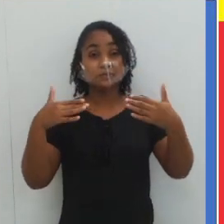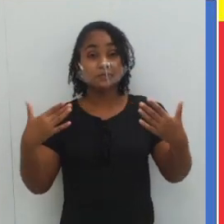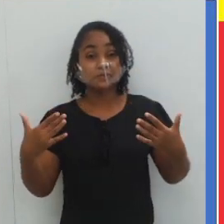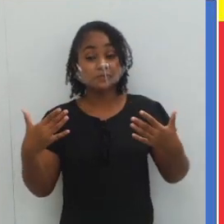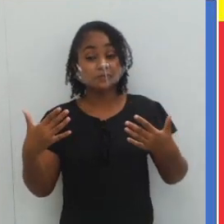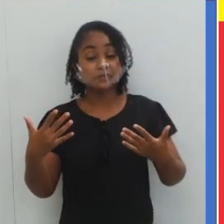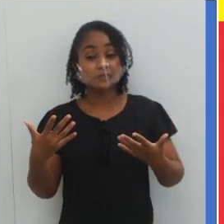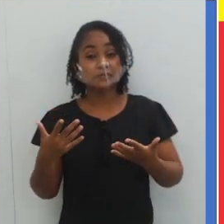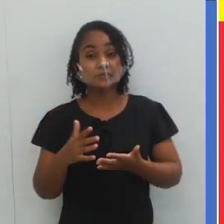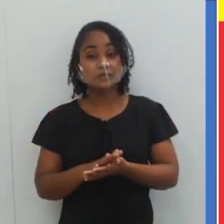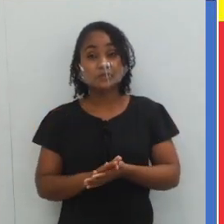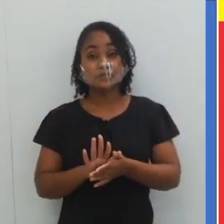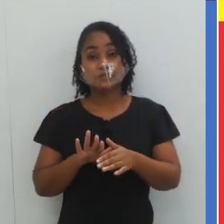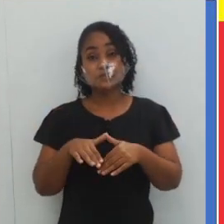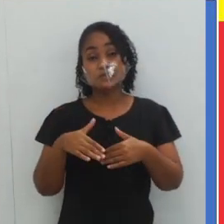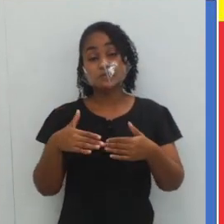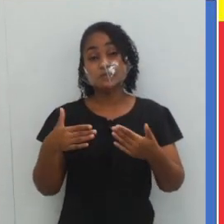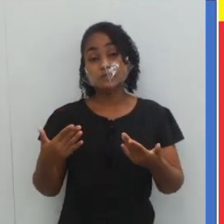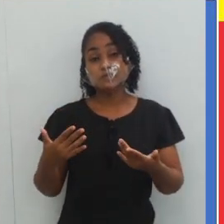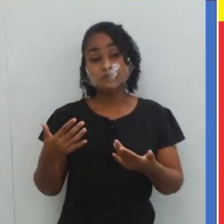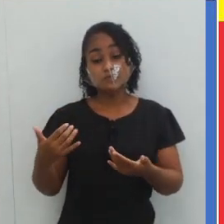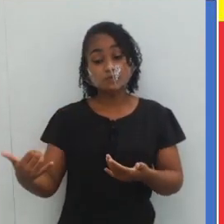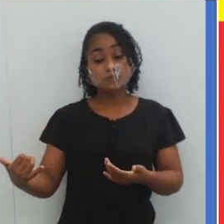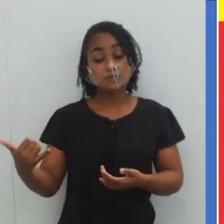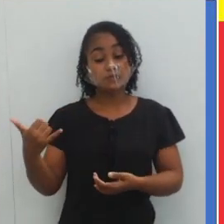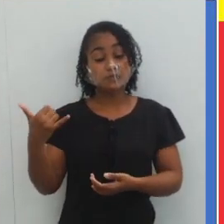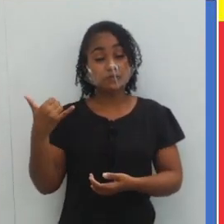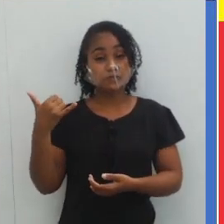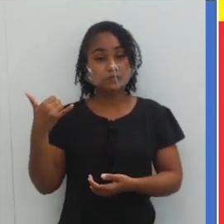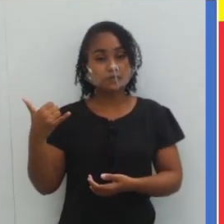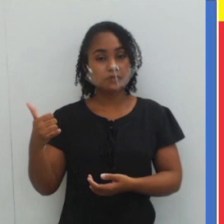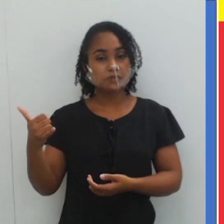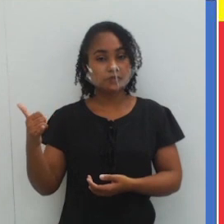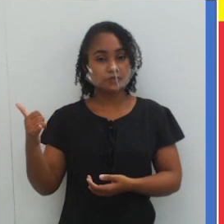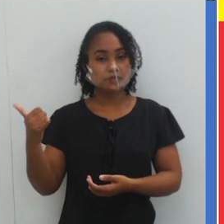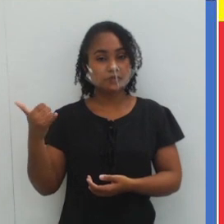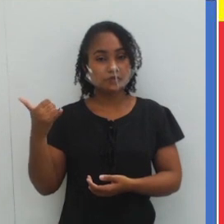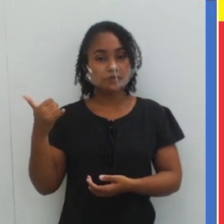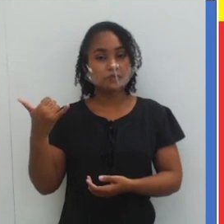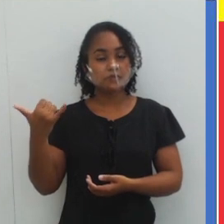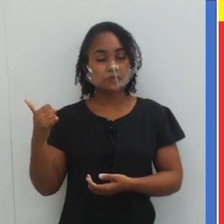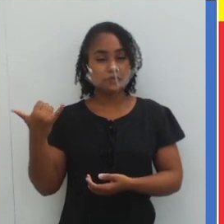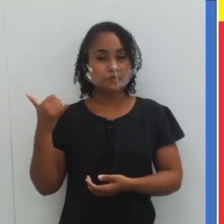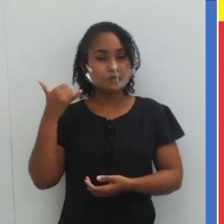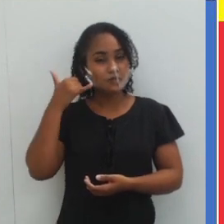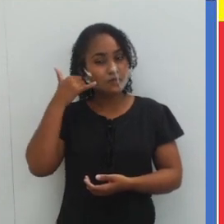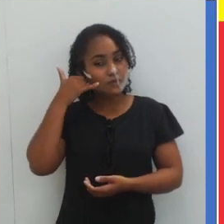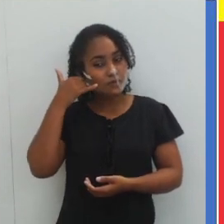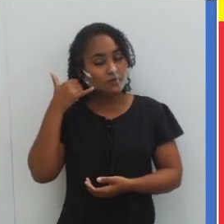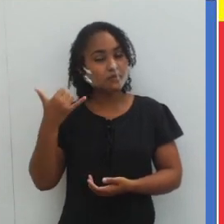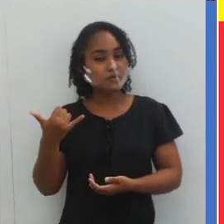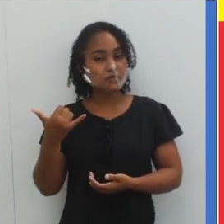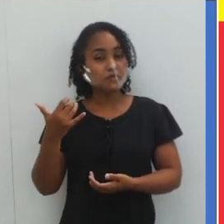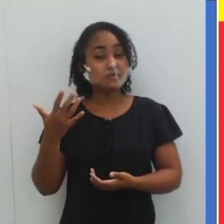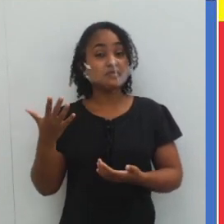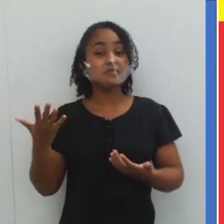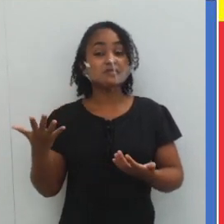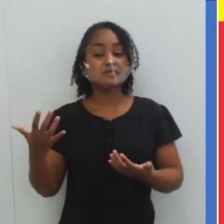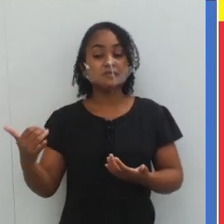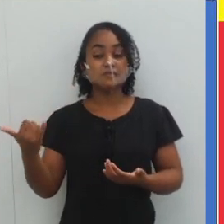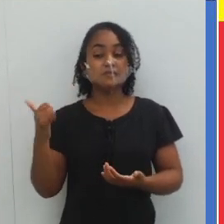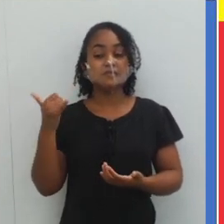meu cabelo. When you called. Quando você ligou. Quando você ligou,